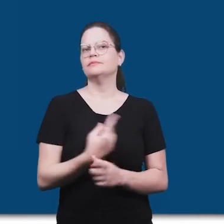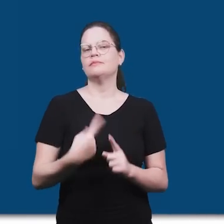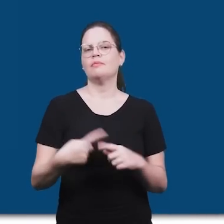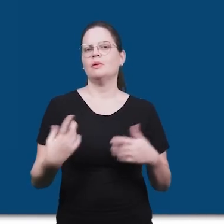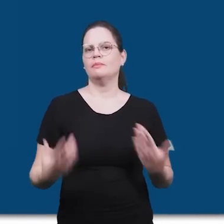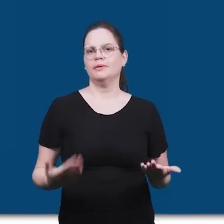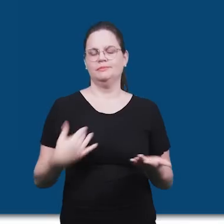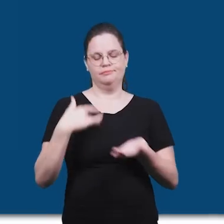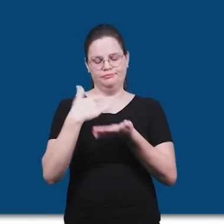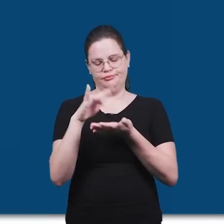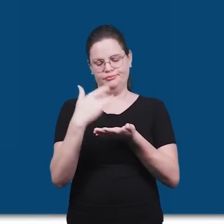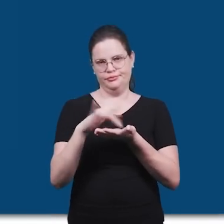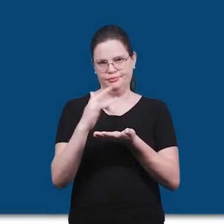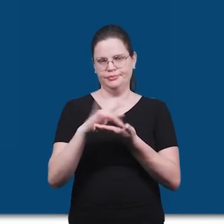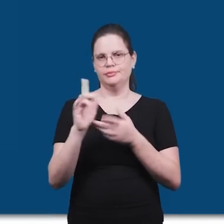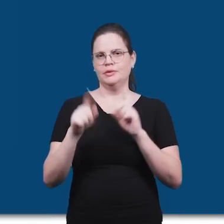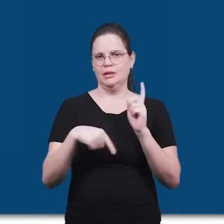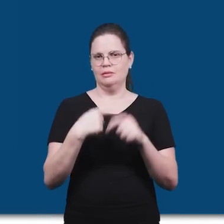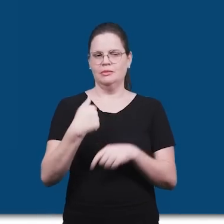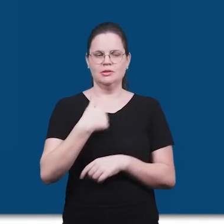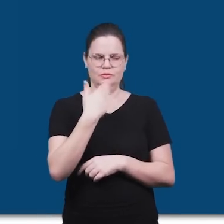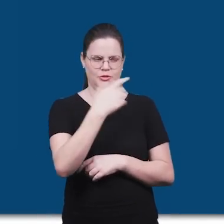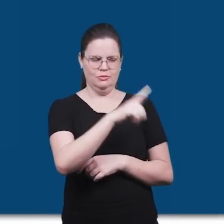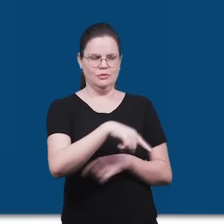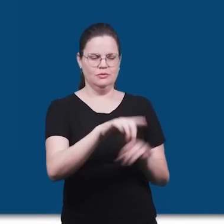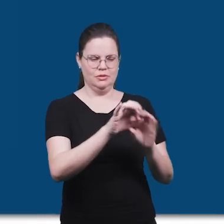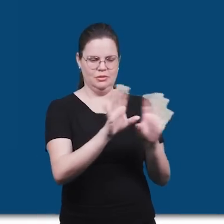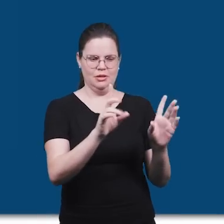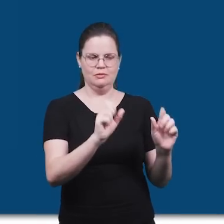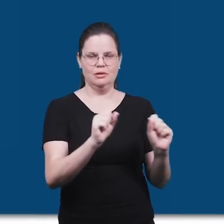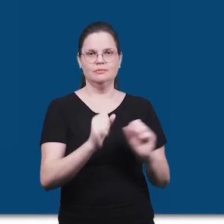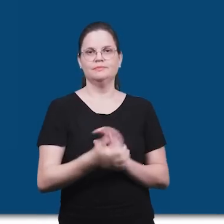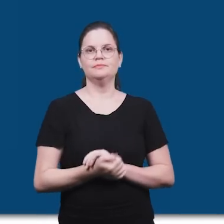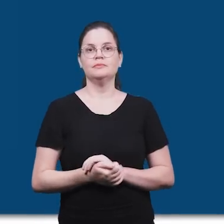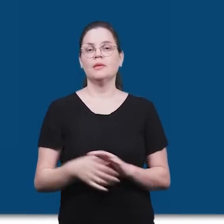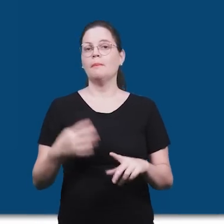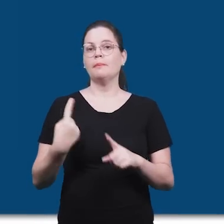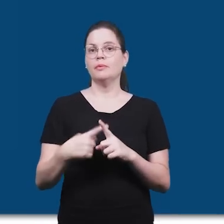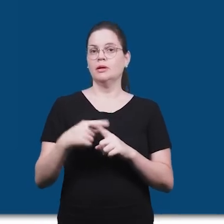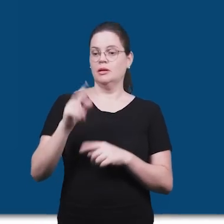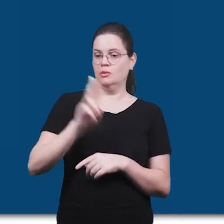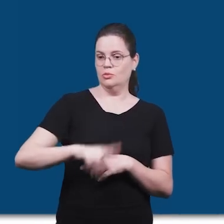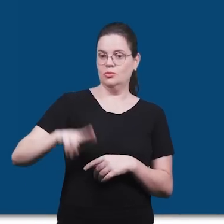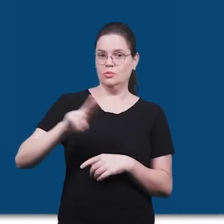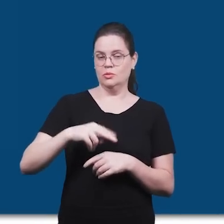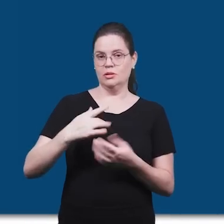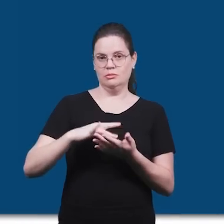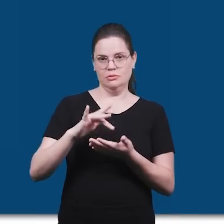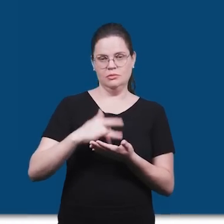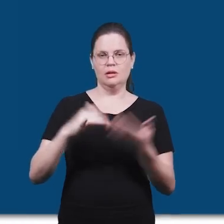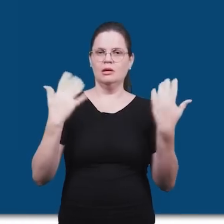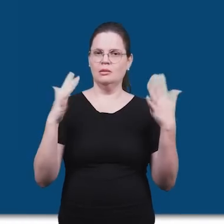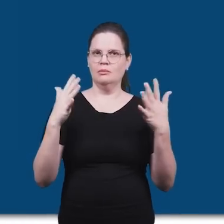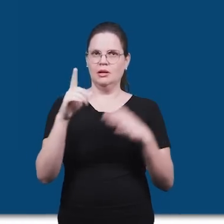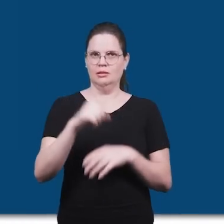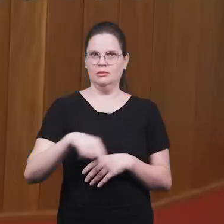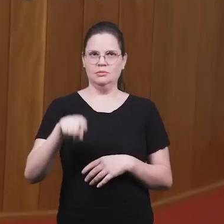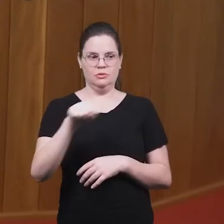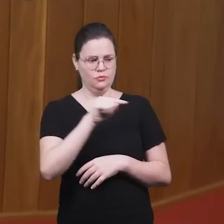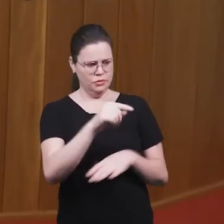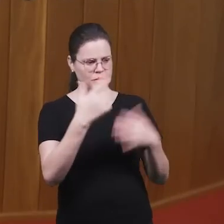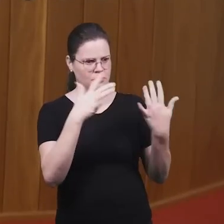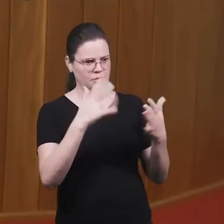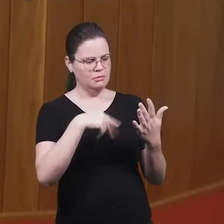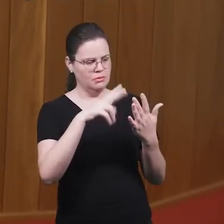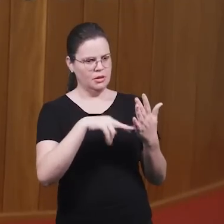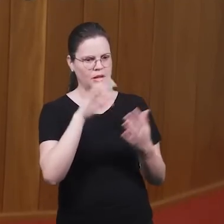por causa de quê? Daqui a pouquinho a tia vai deixar vocês, tá? Por conta do uso do celular. Parabéns para você,